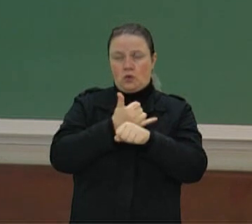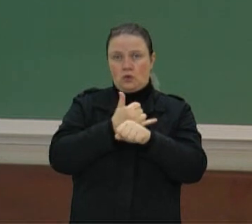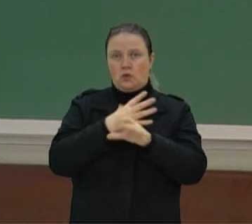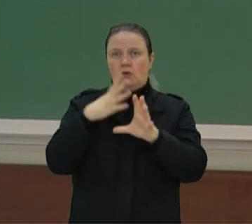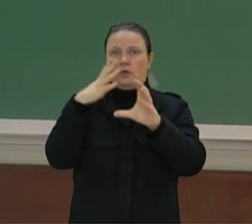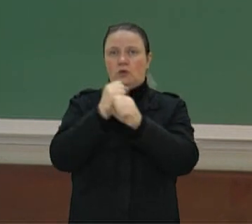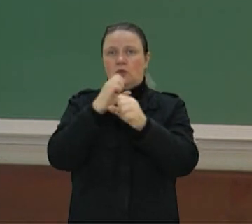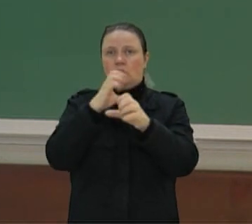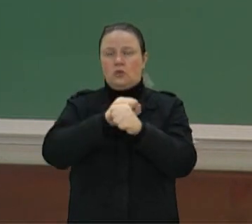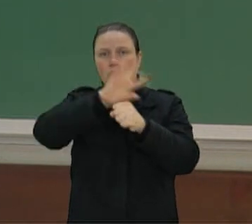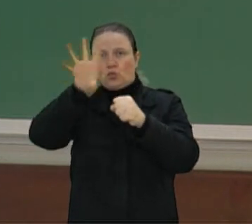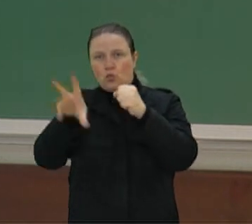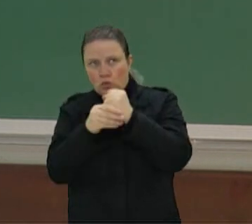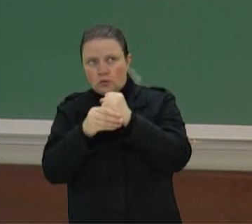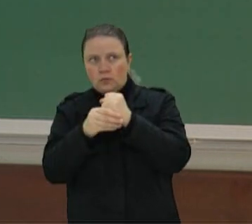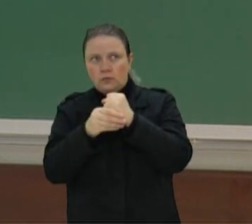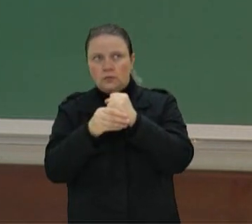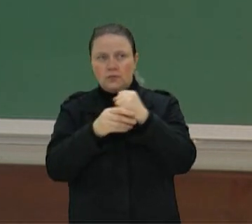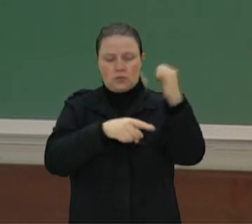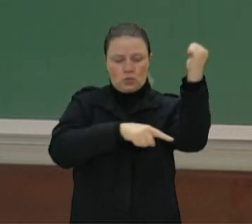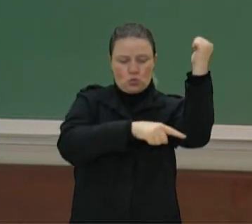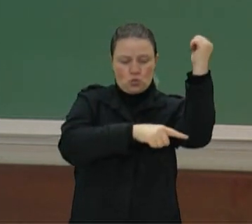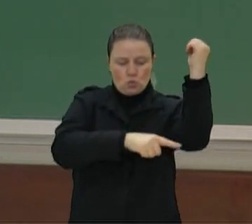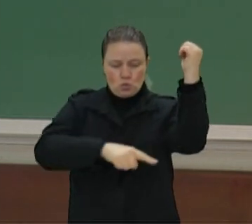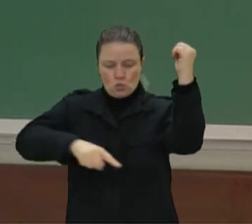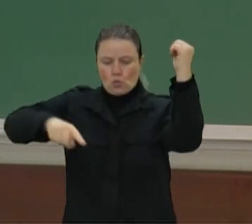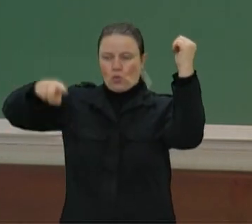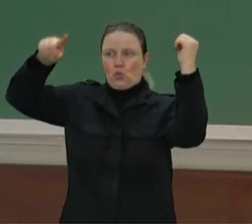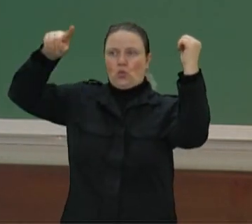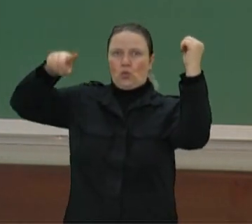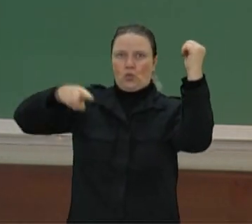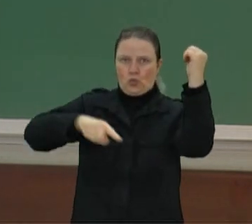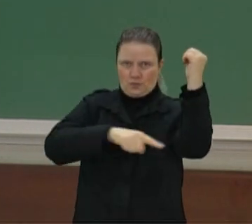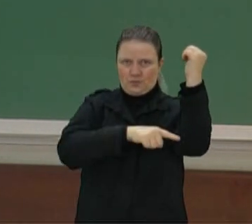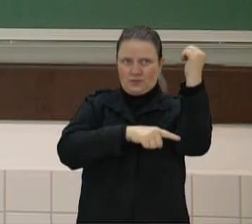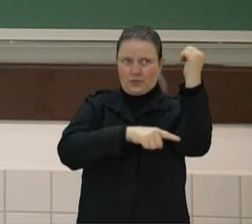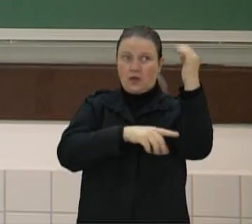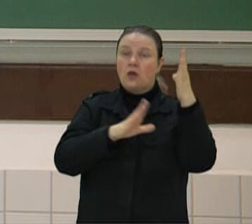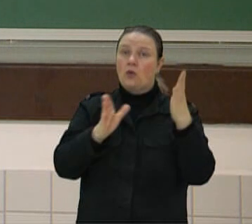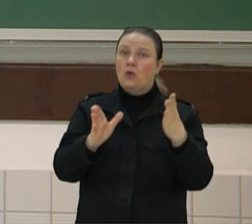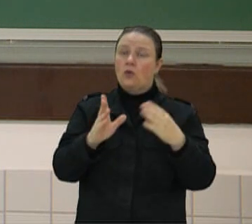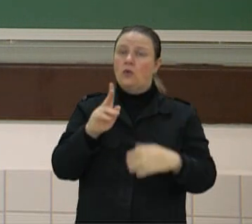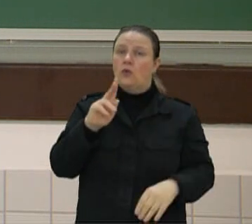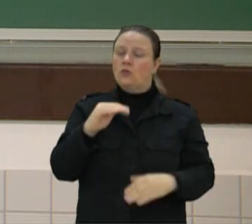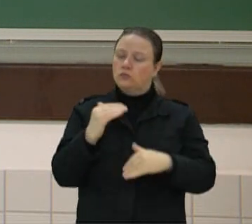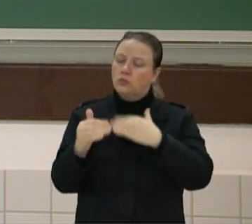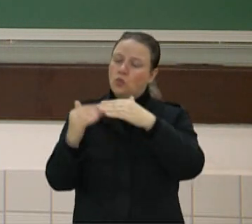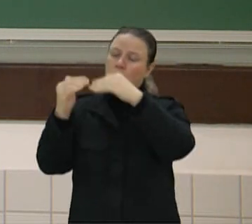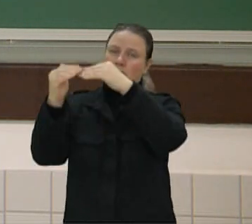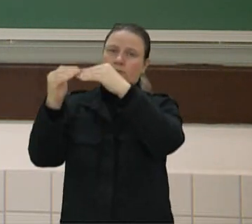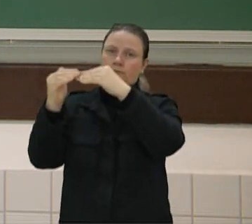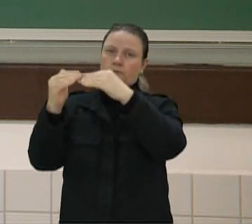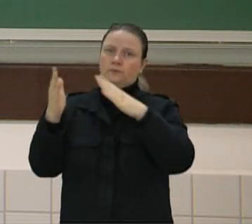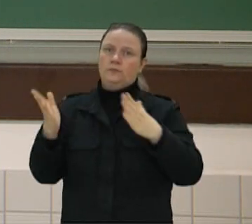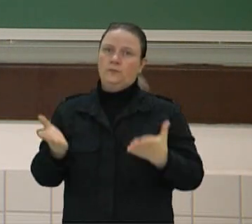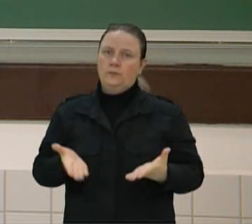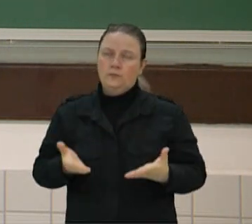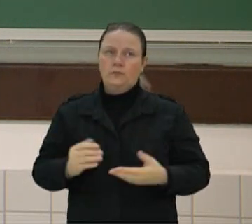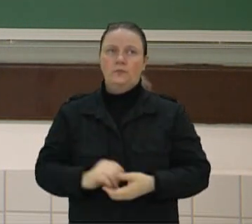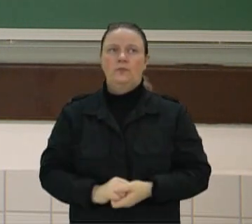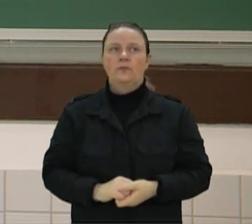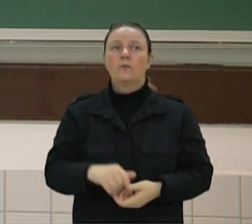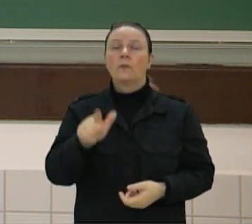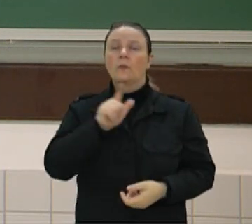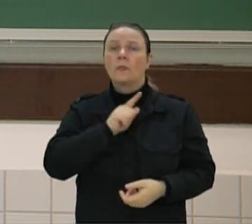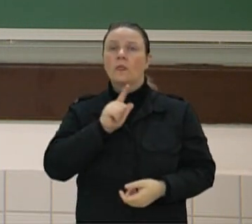essa hipérbole. Gostaram do nome, né? Hipérbole. É o crescimento exponencial disso aí. E aqui eu tenho o